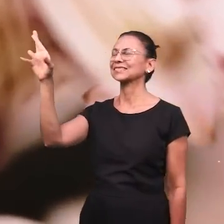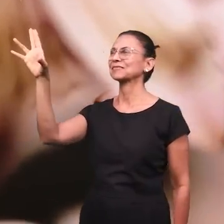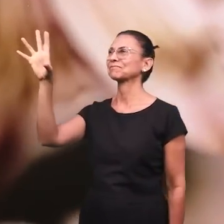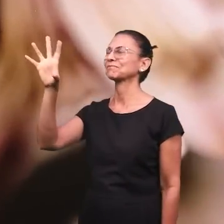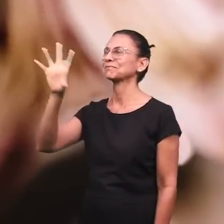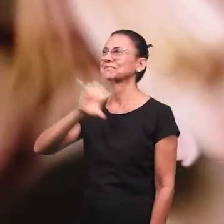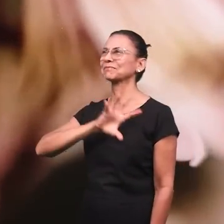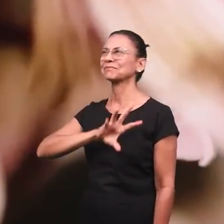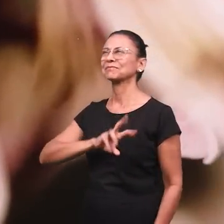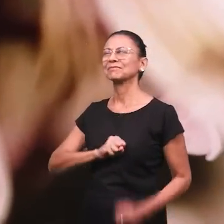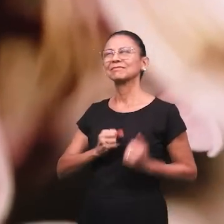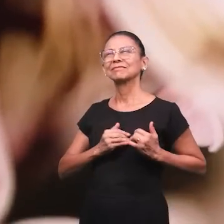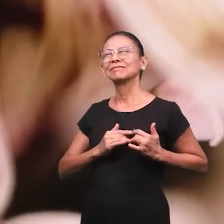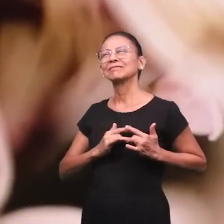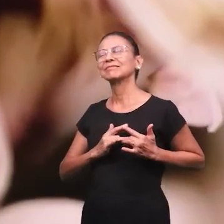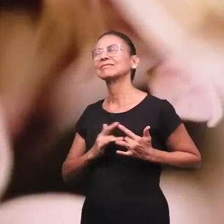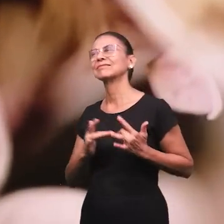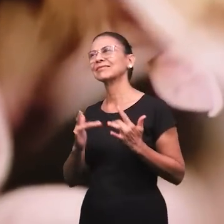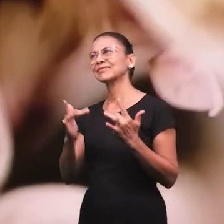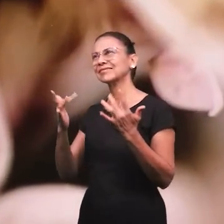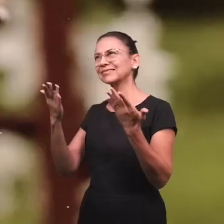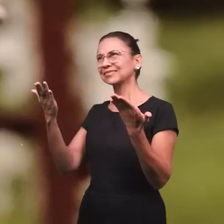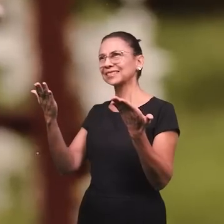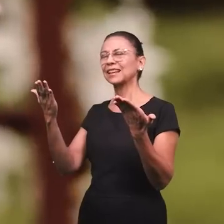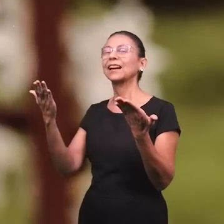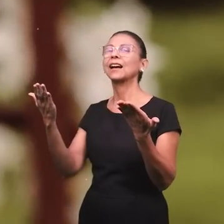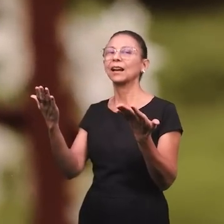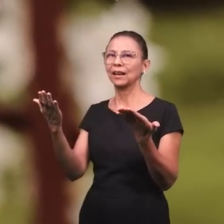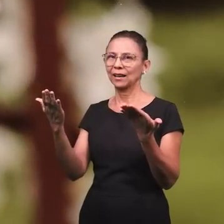é porque eu amo ao meu